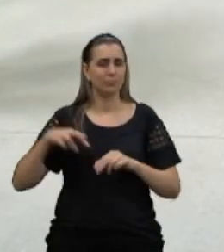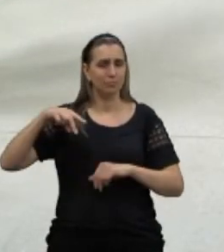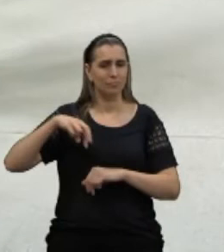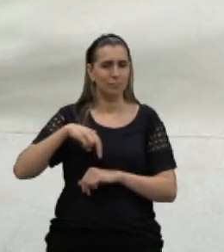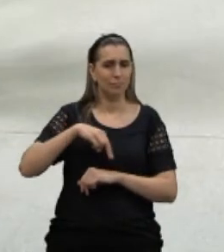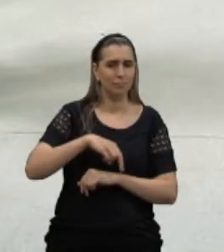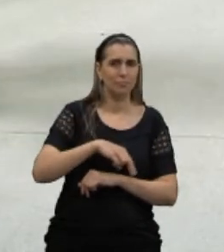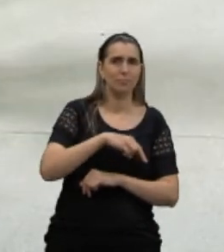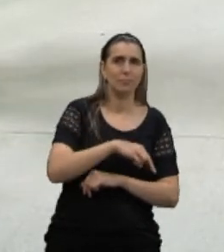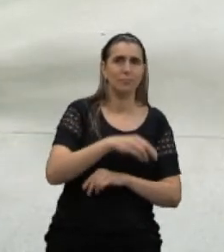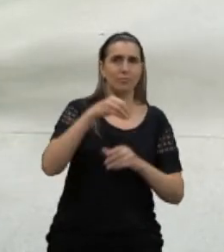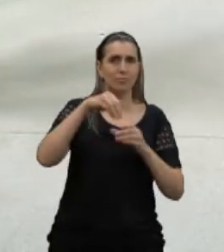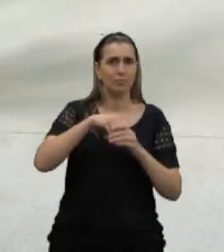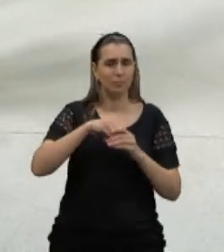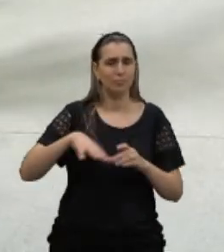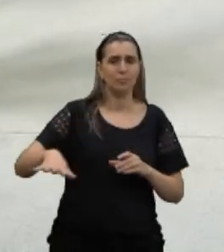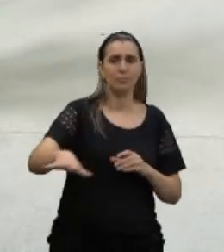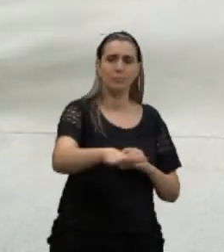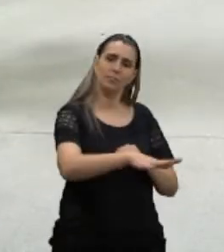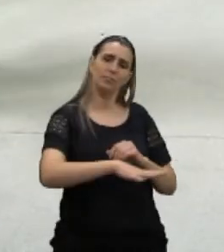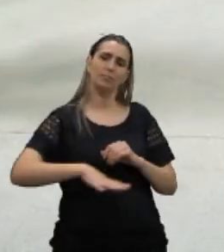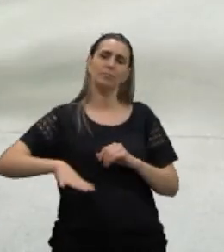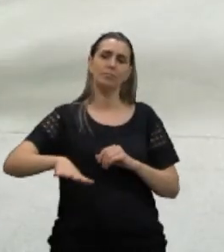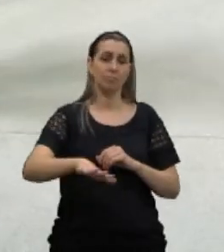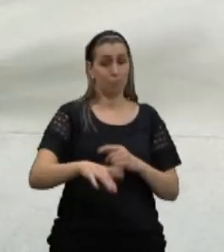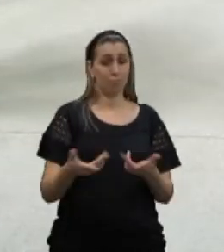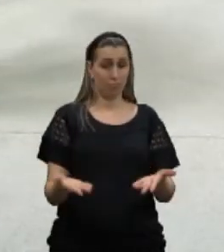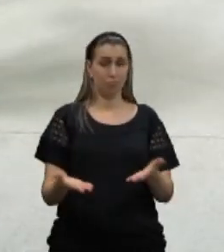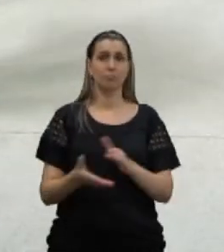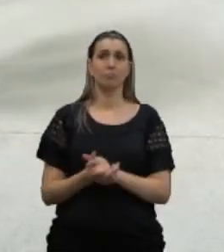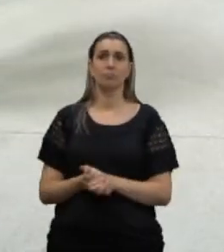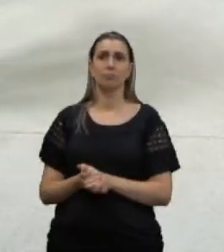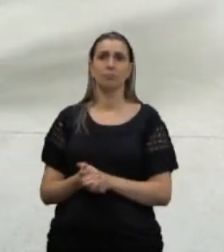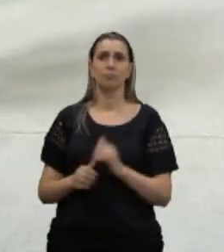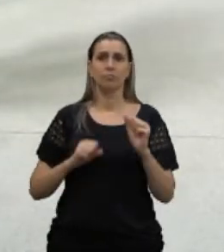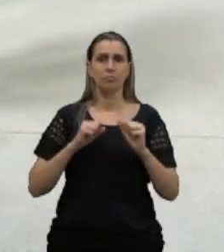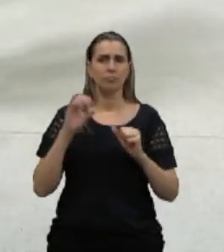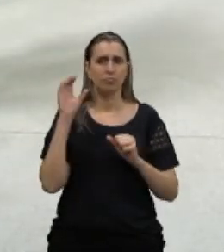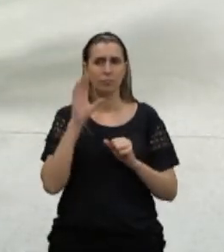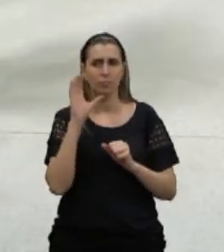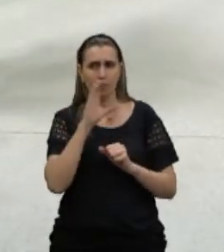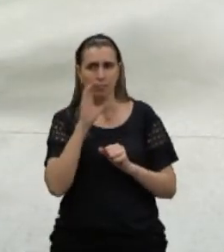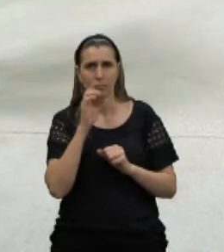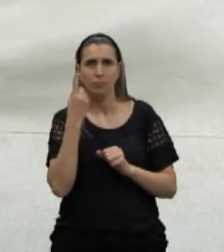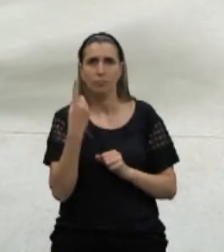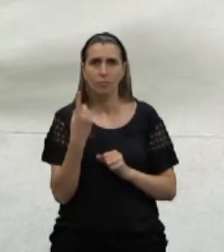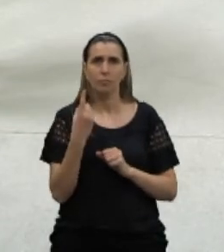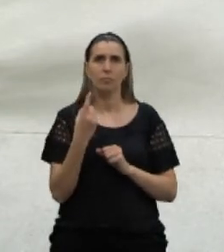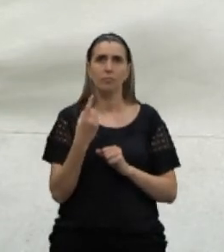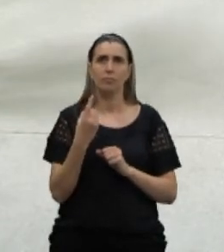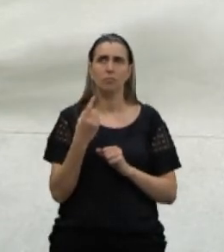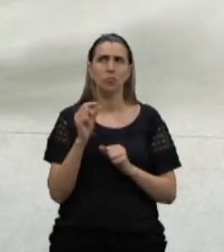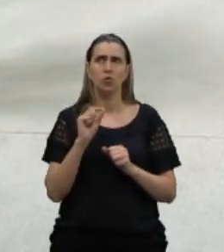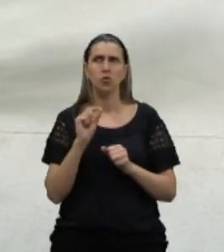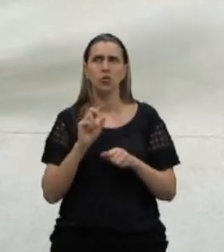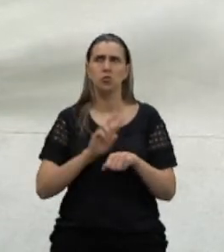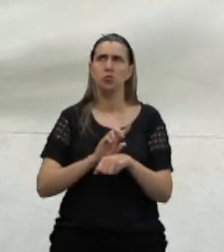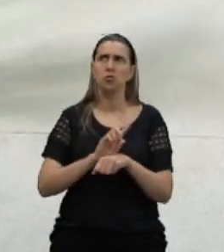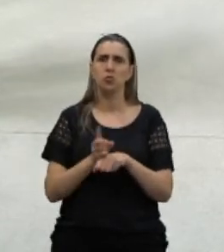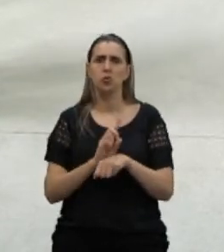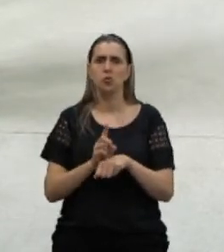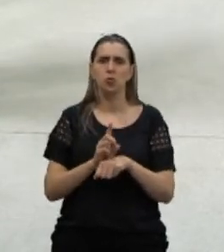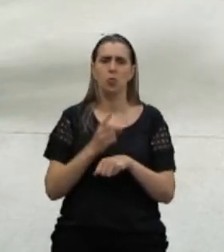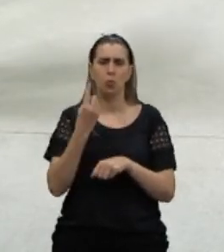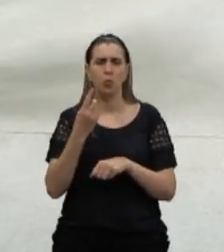Caminhando dentro do espaço, claro, aqui, velocidade 1. Ah, o que é velocidade 1? É o